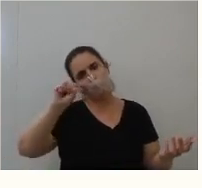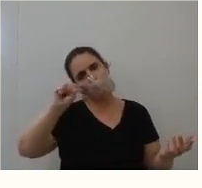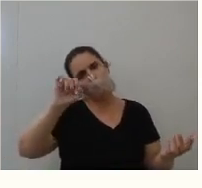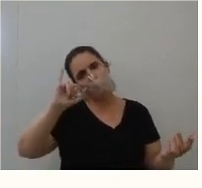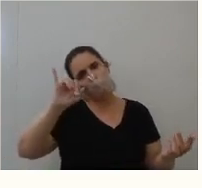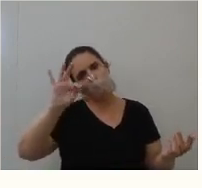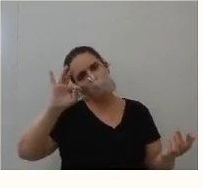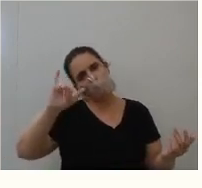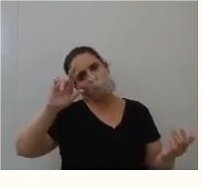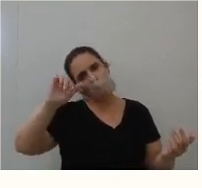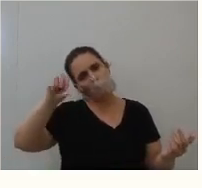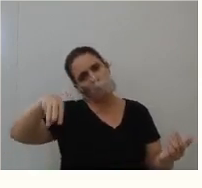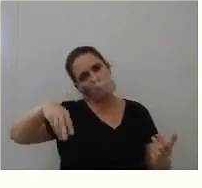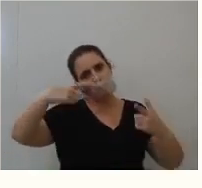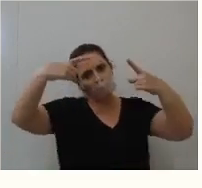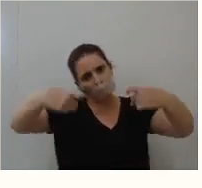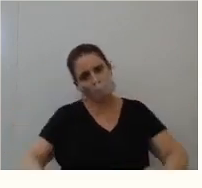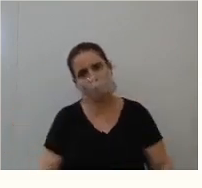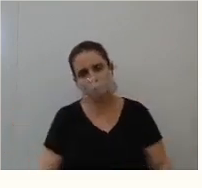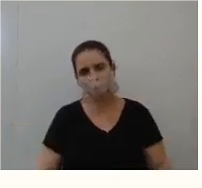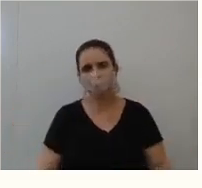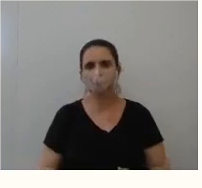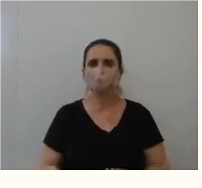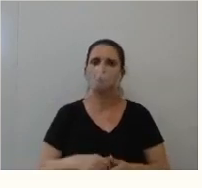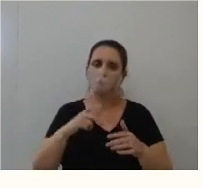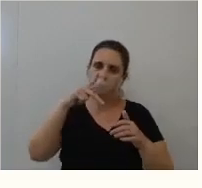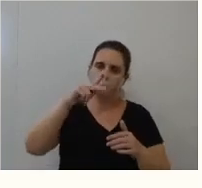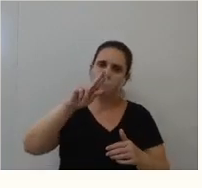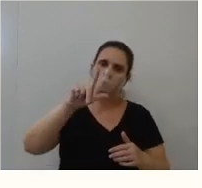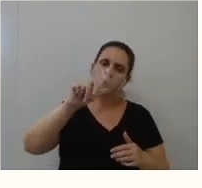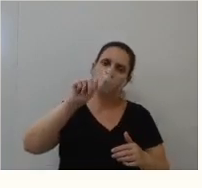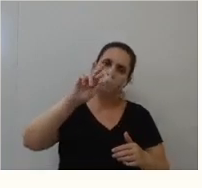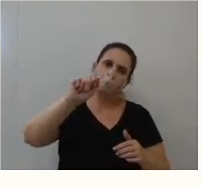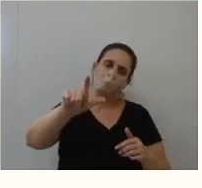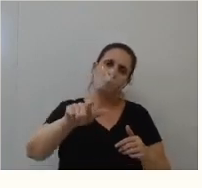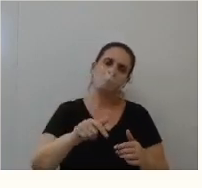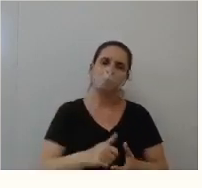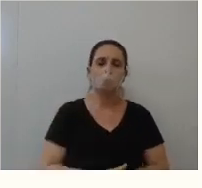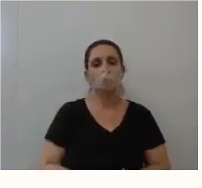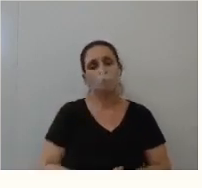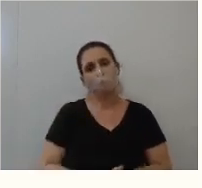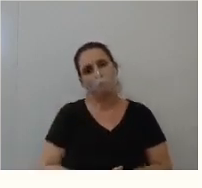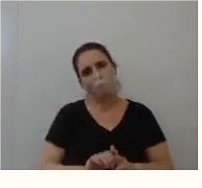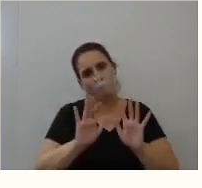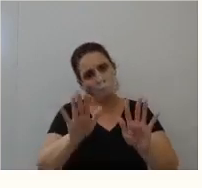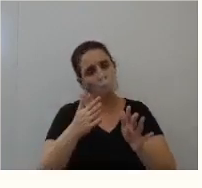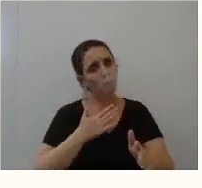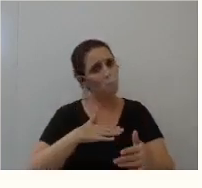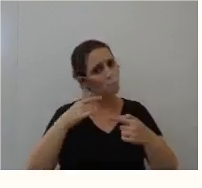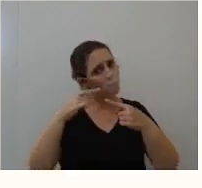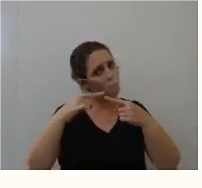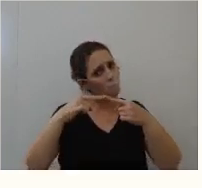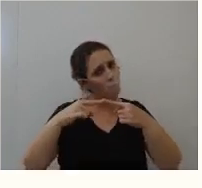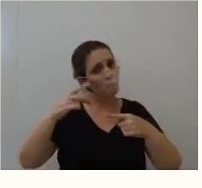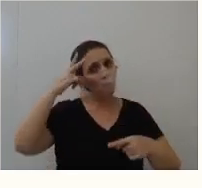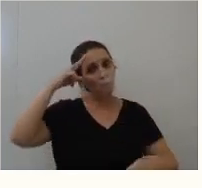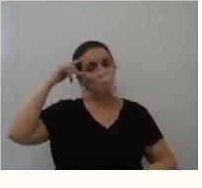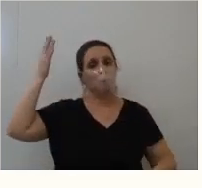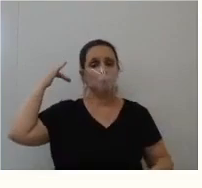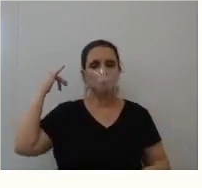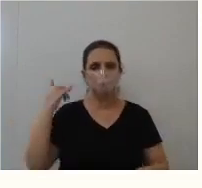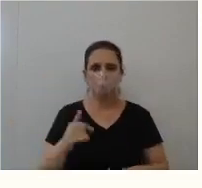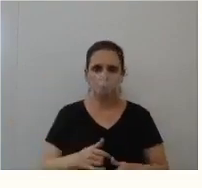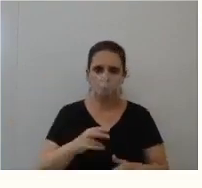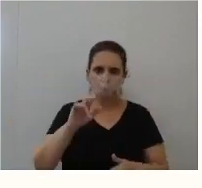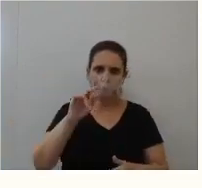O verbo existir vai para o plural. Agora, o verbo haver, quando tem sentido de existir, não vai para o plural. É